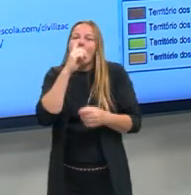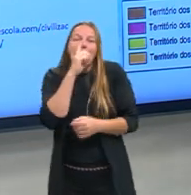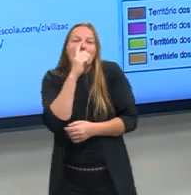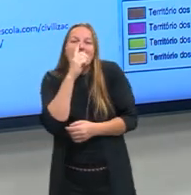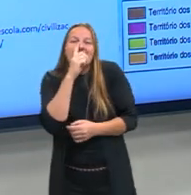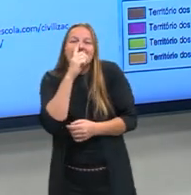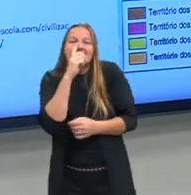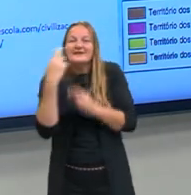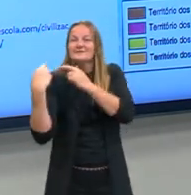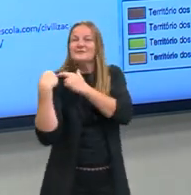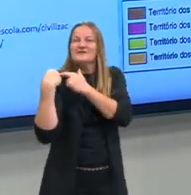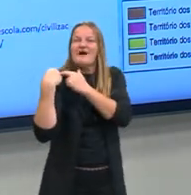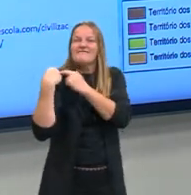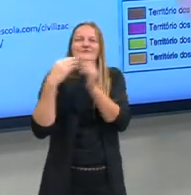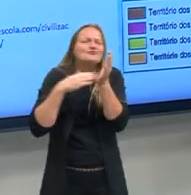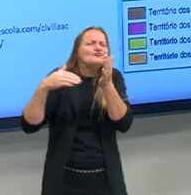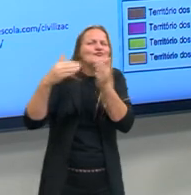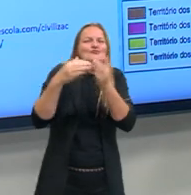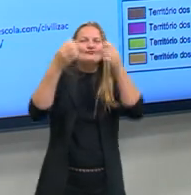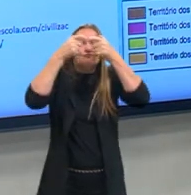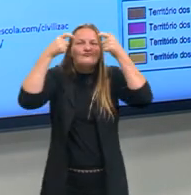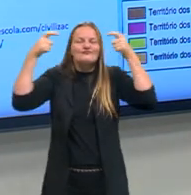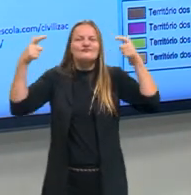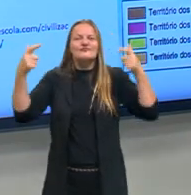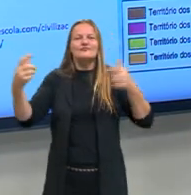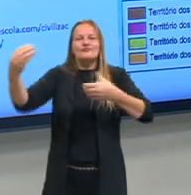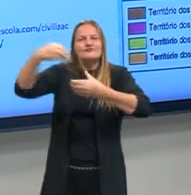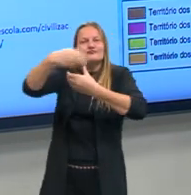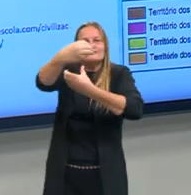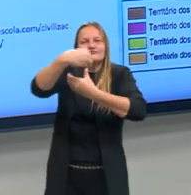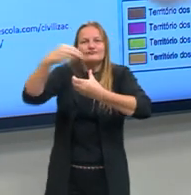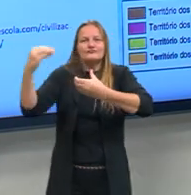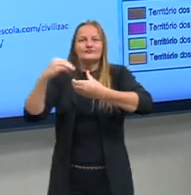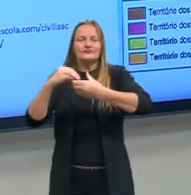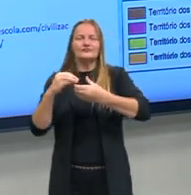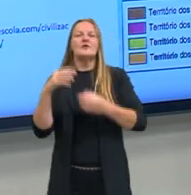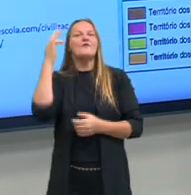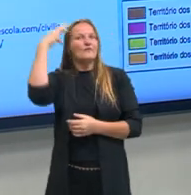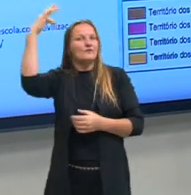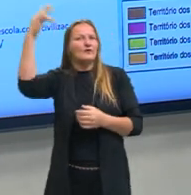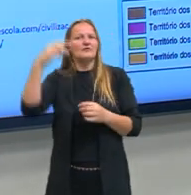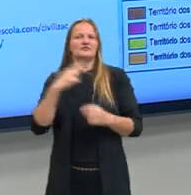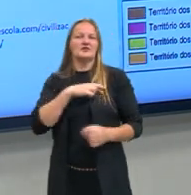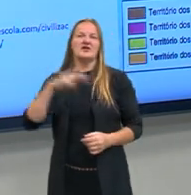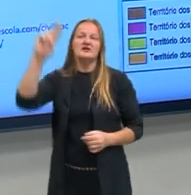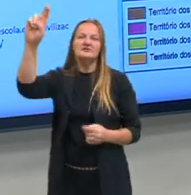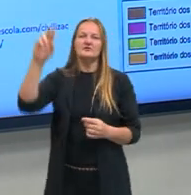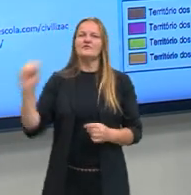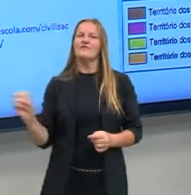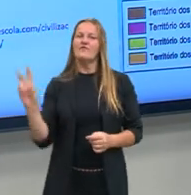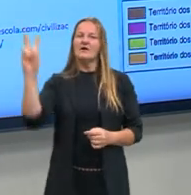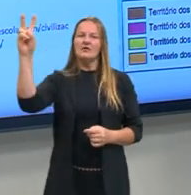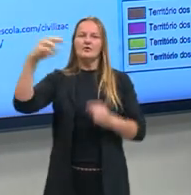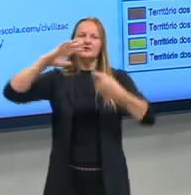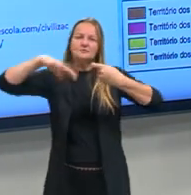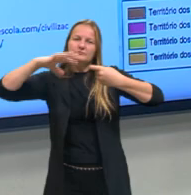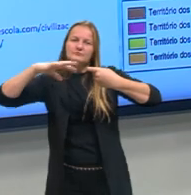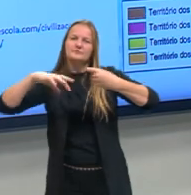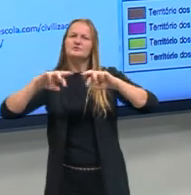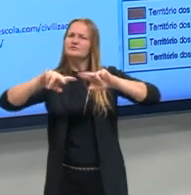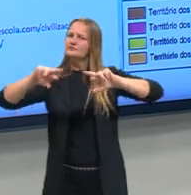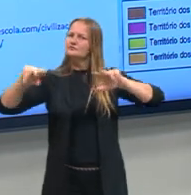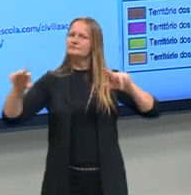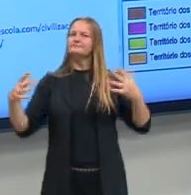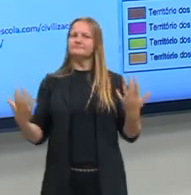de todos eu estou abarcava todos os conhecimentos então musculosos transitavam em religião e valores e mitologia